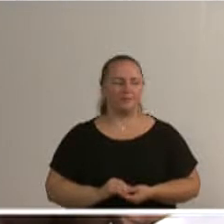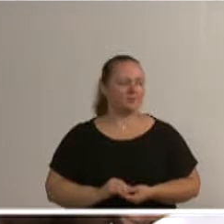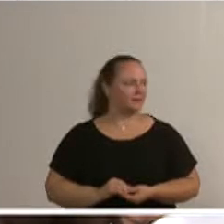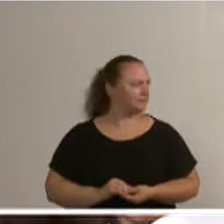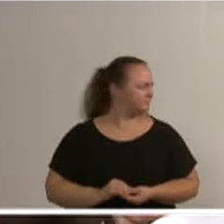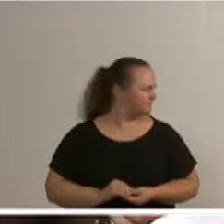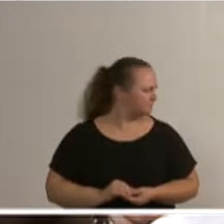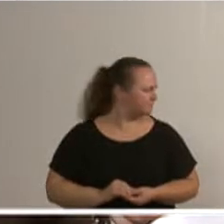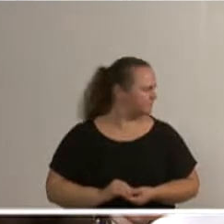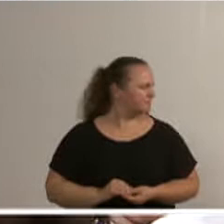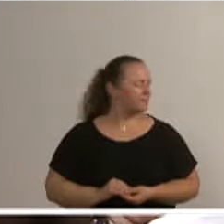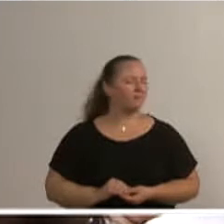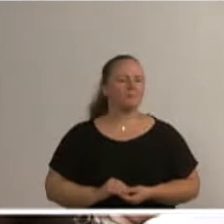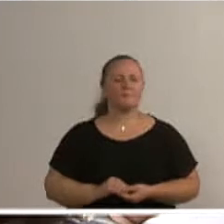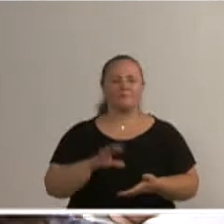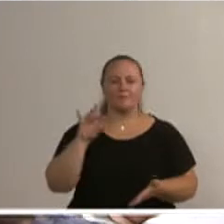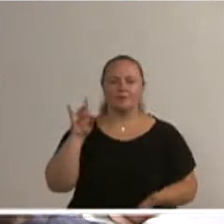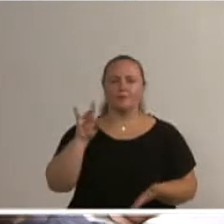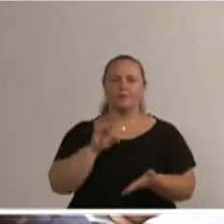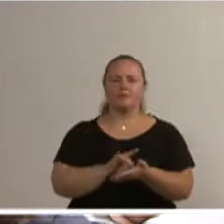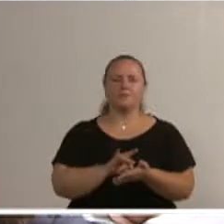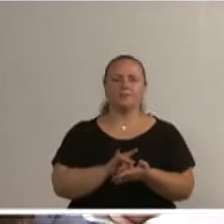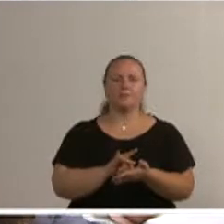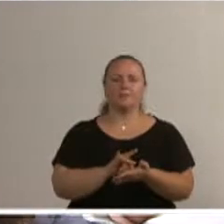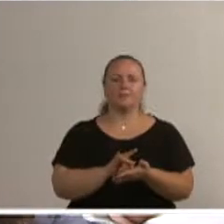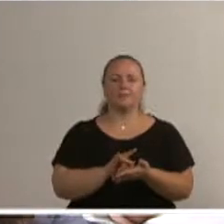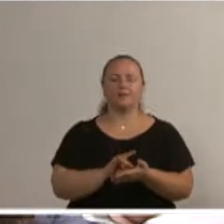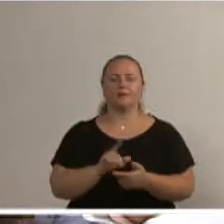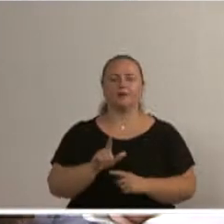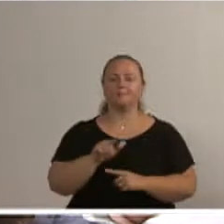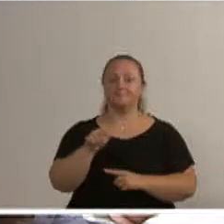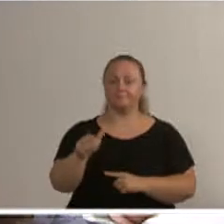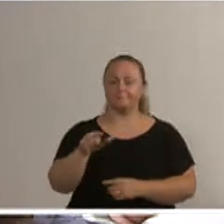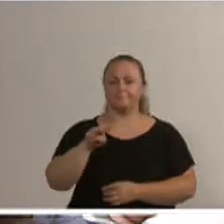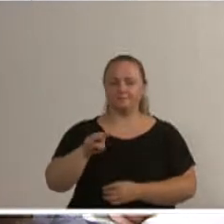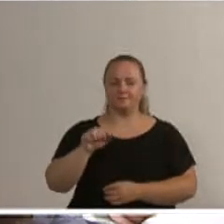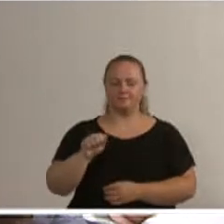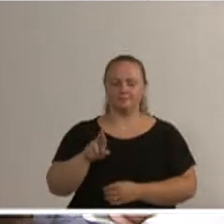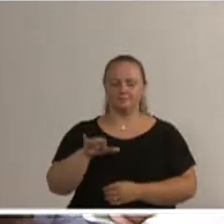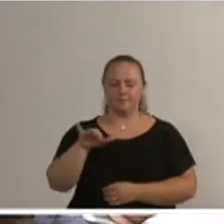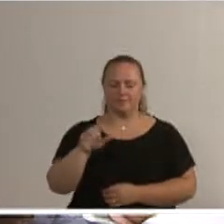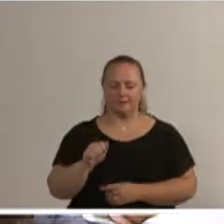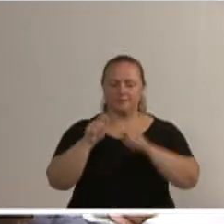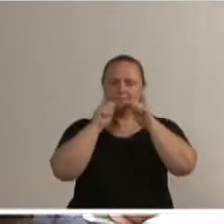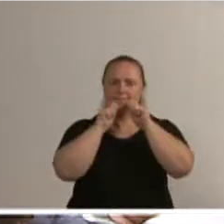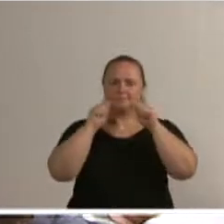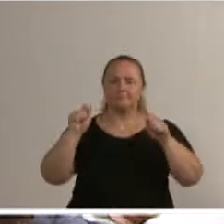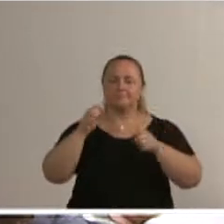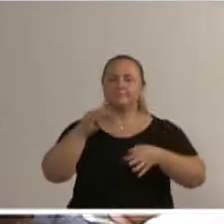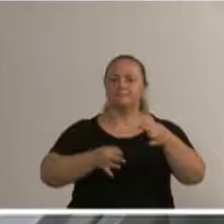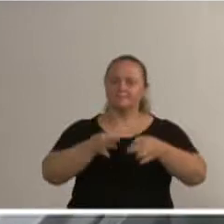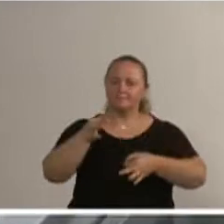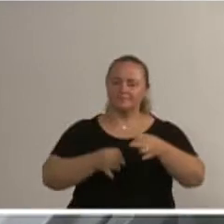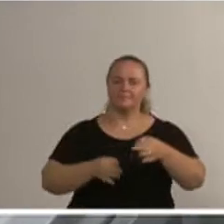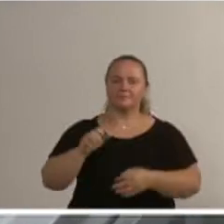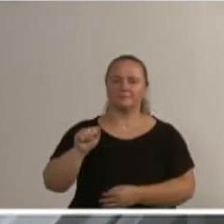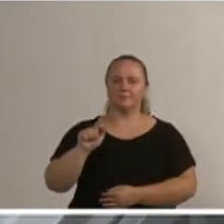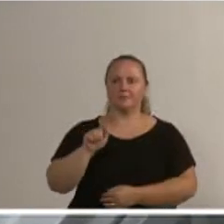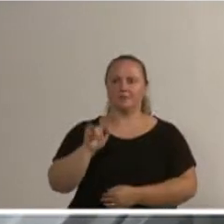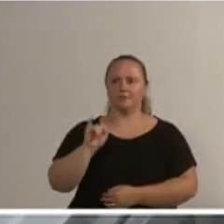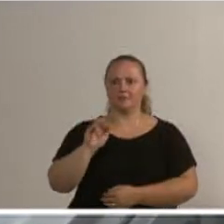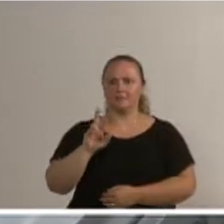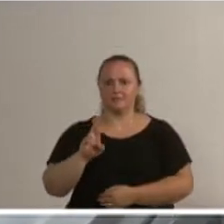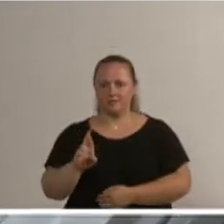Eu quero registrar a presença também da senhora Maria de Fátima Martins, assessora jurídica da AGIR, do